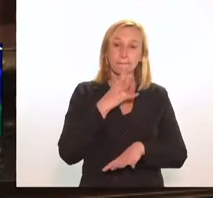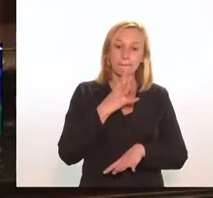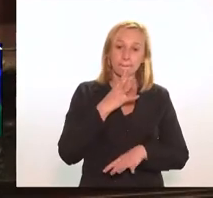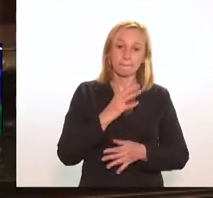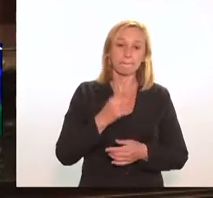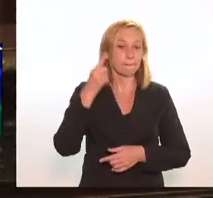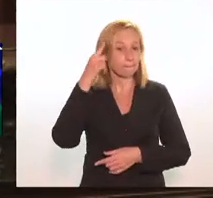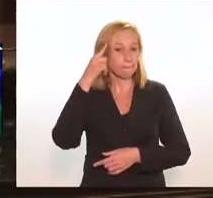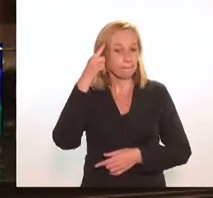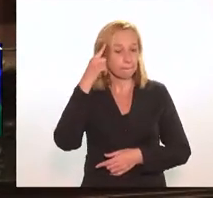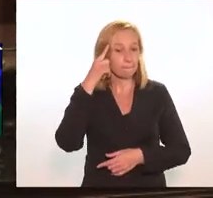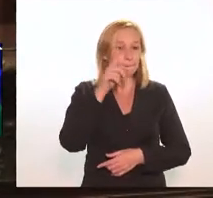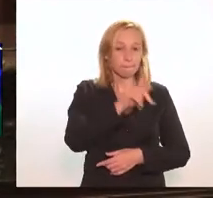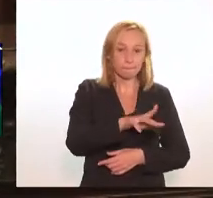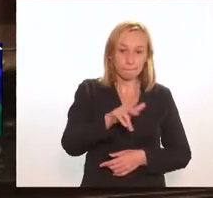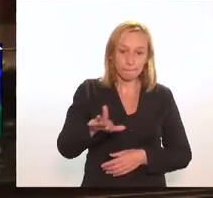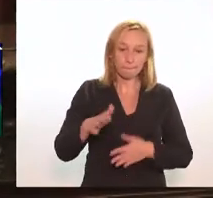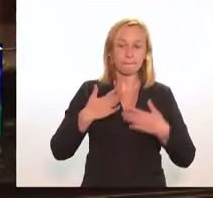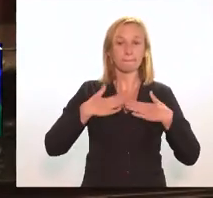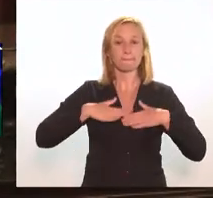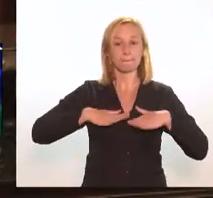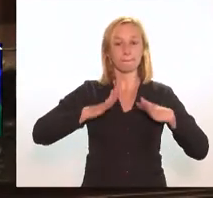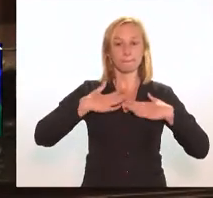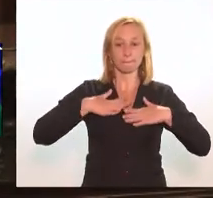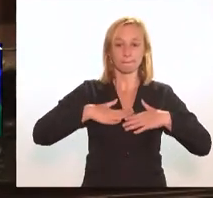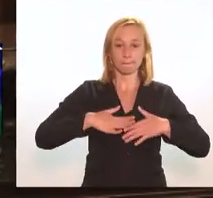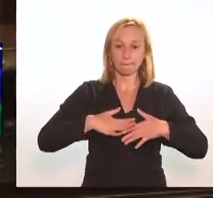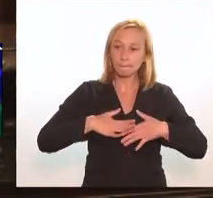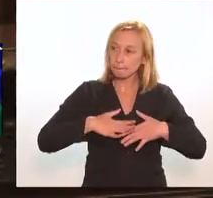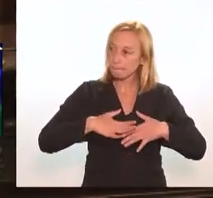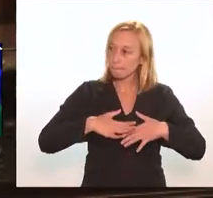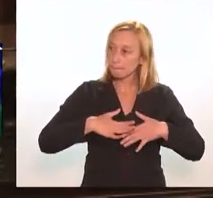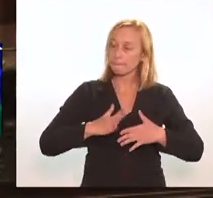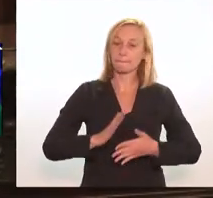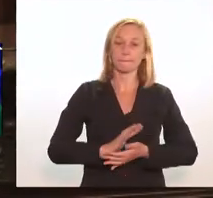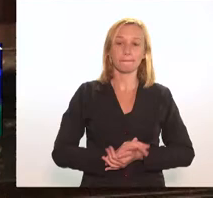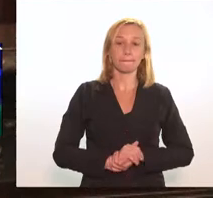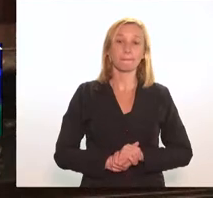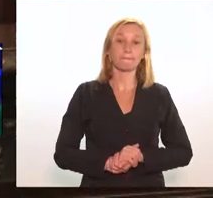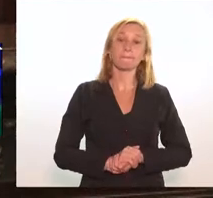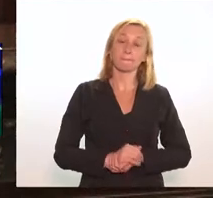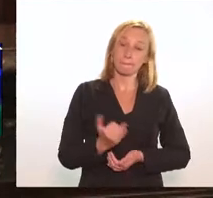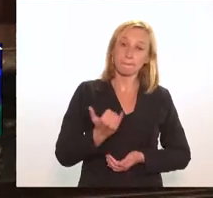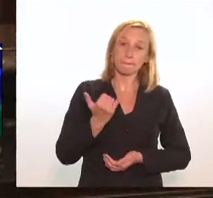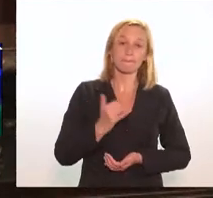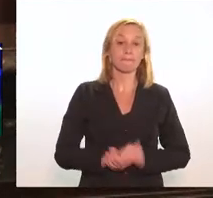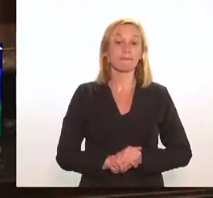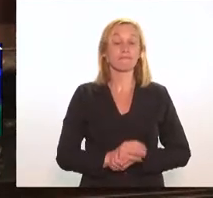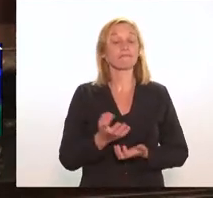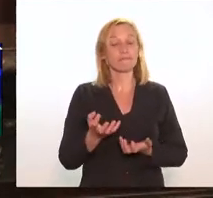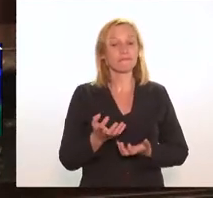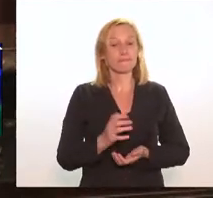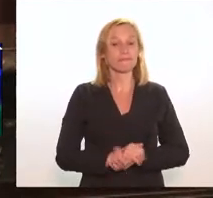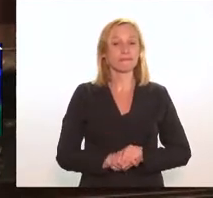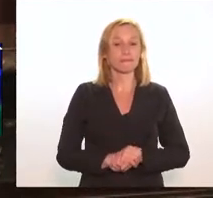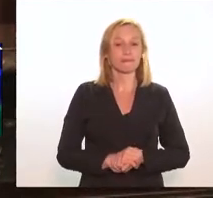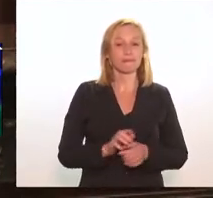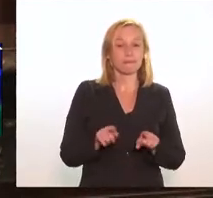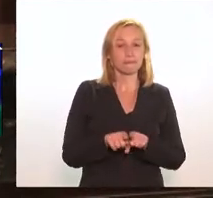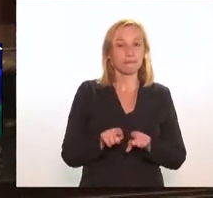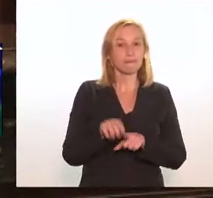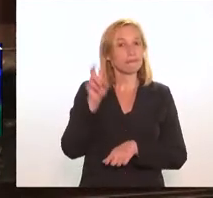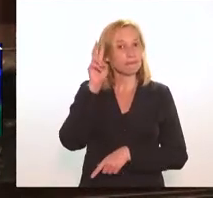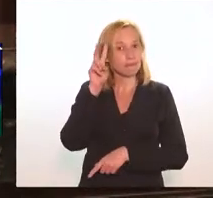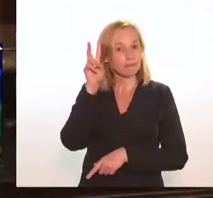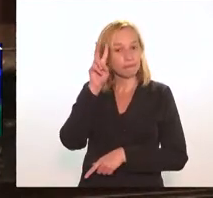o pensamento diferente, então mais tranquilo, como se isso fosse necessário. Quero também lembrar